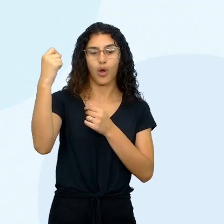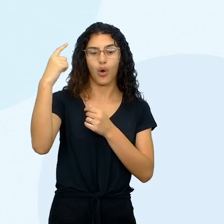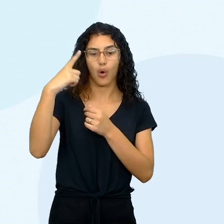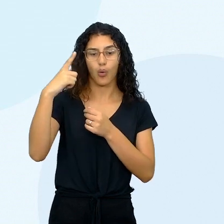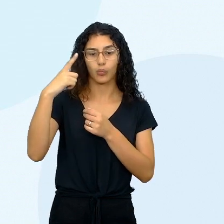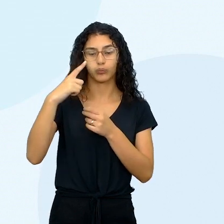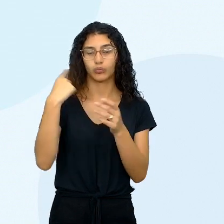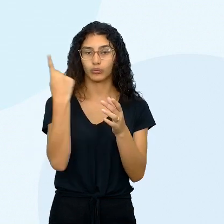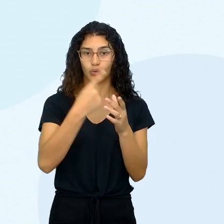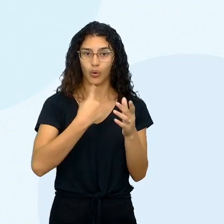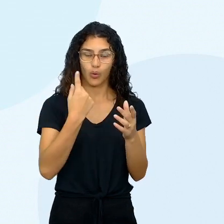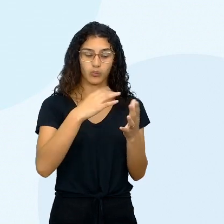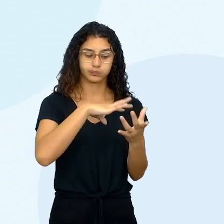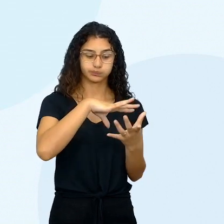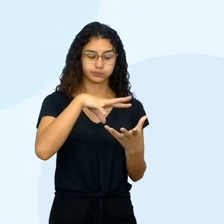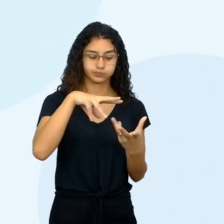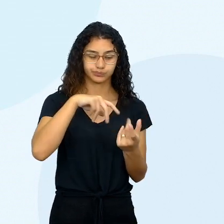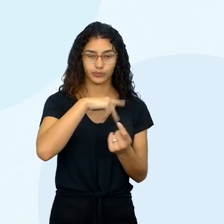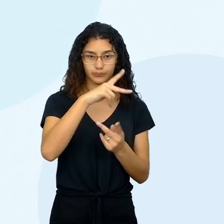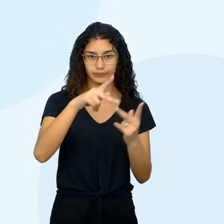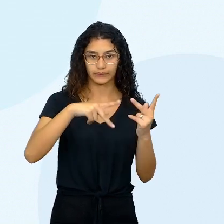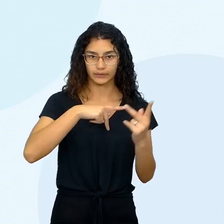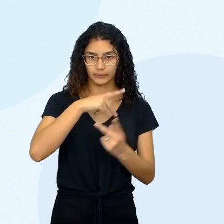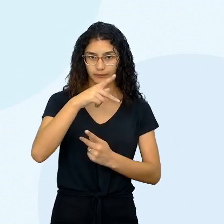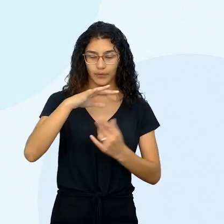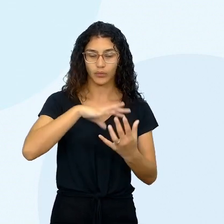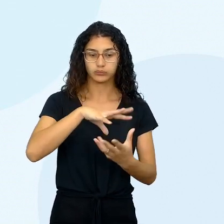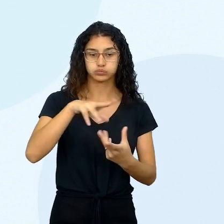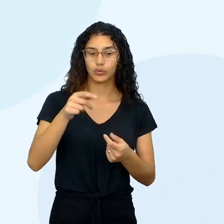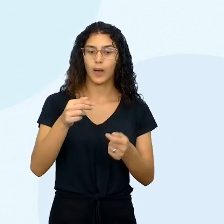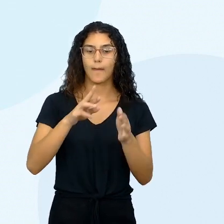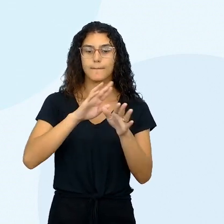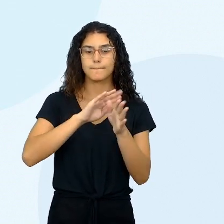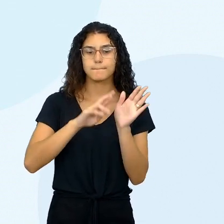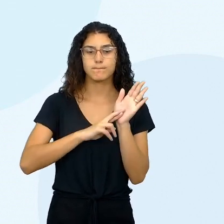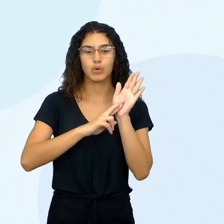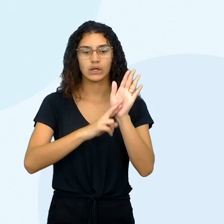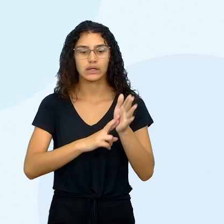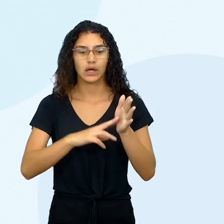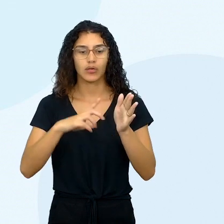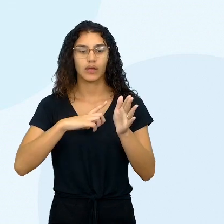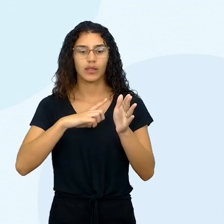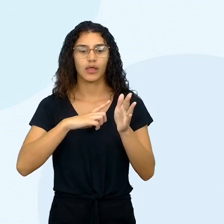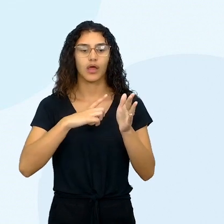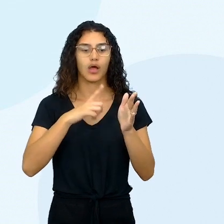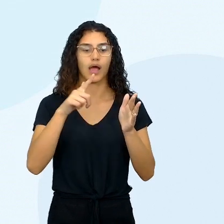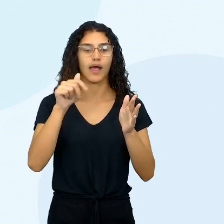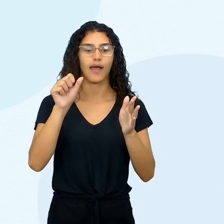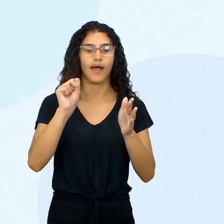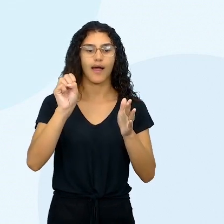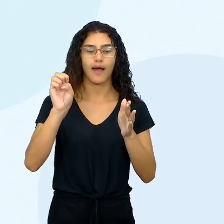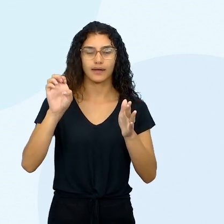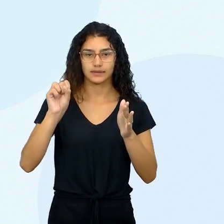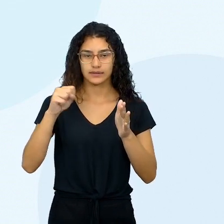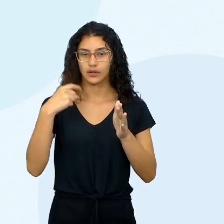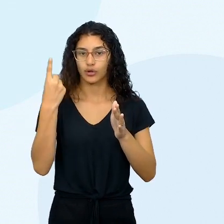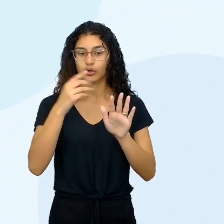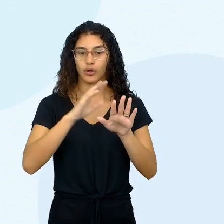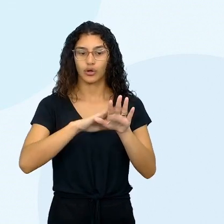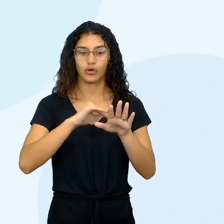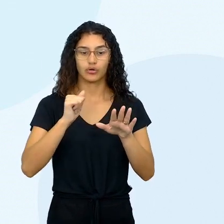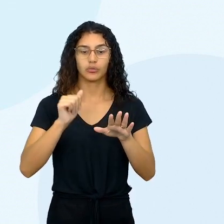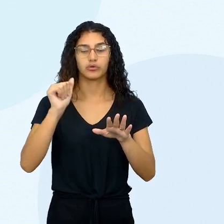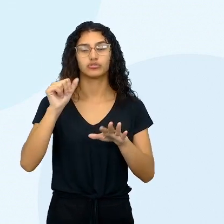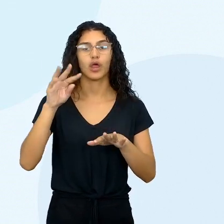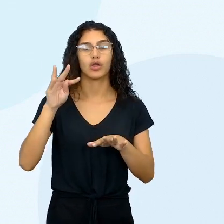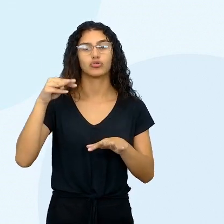o nosso planeta Terra, mostrando a camada de gases que envolve o nosso planeta, né, que a gente chama de